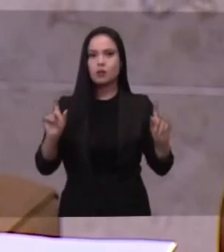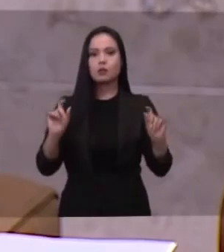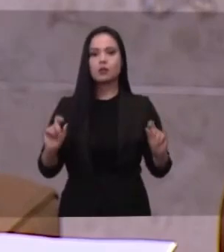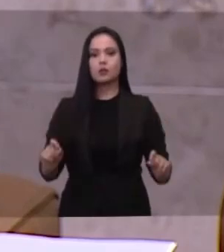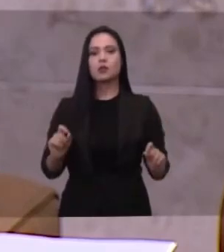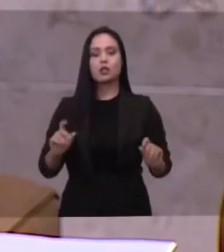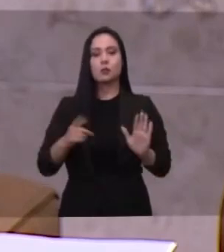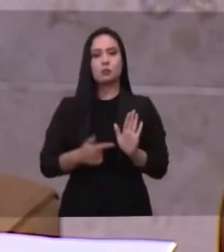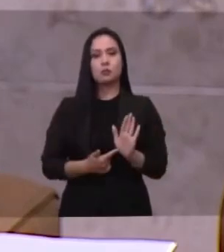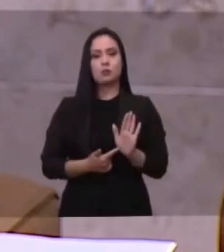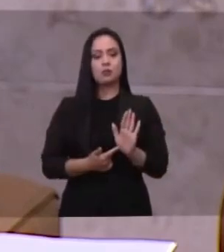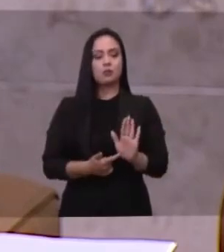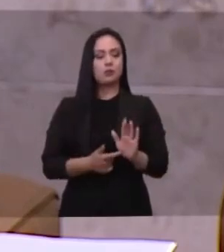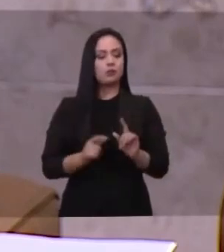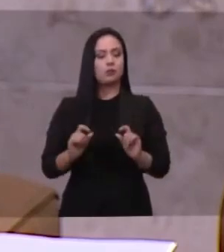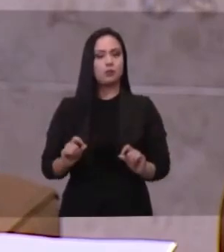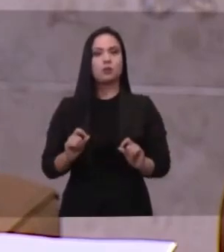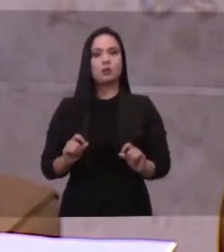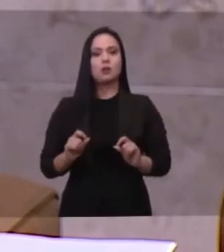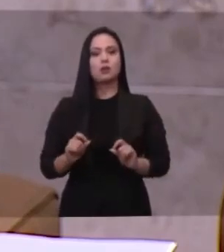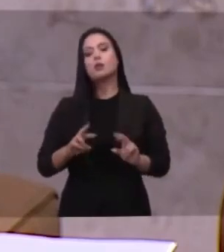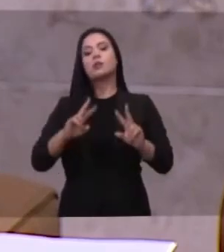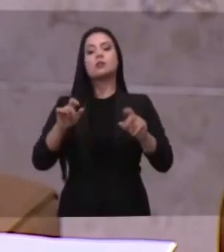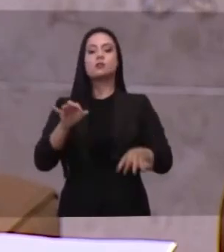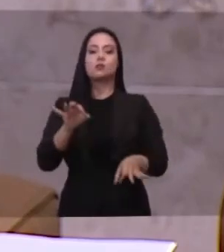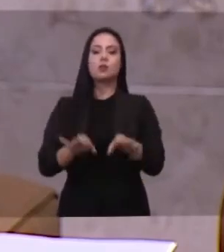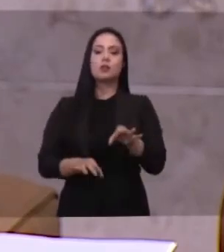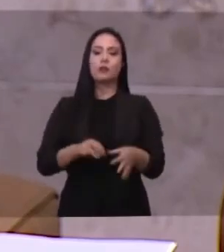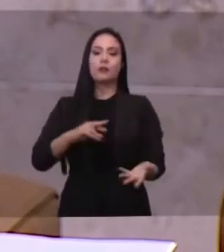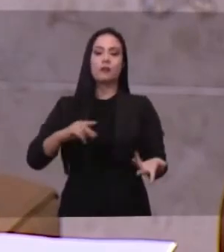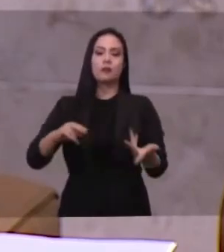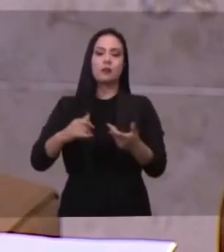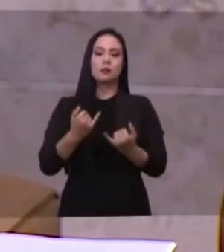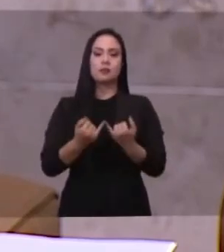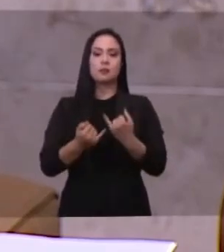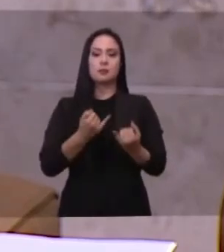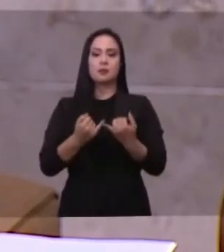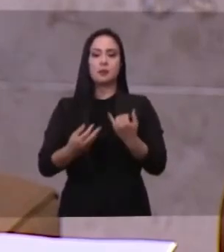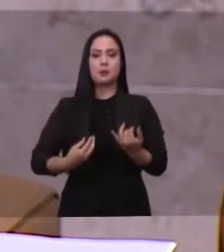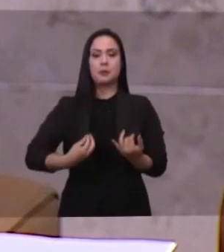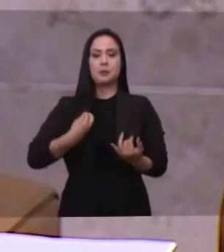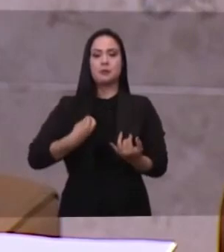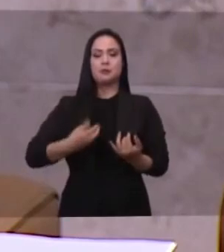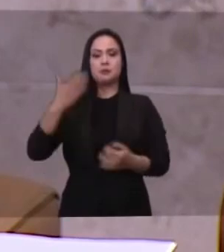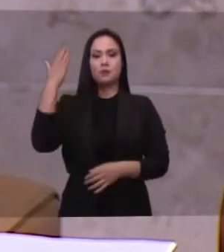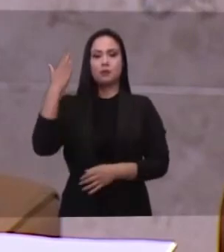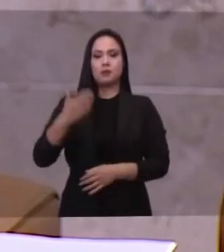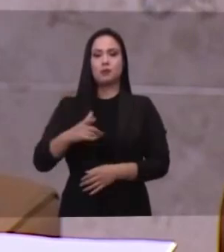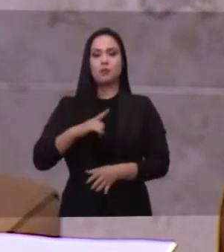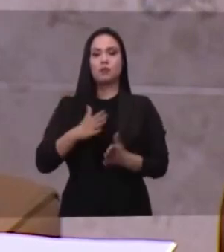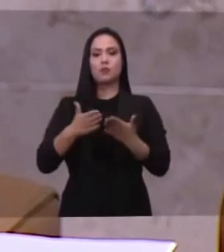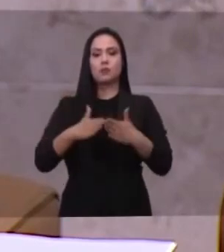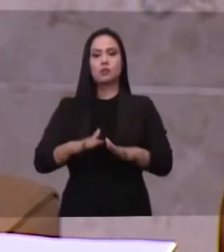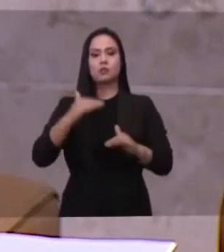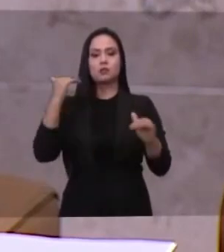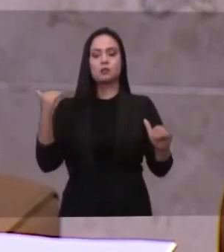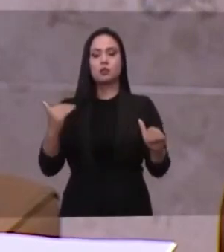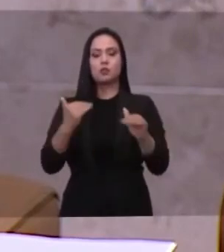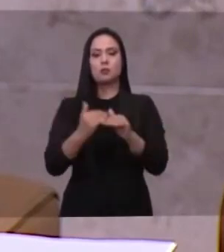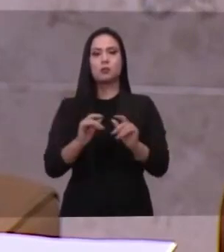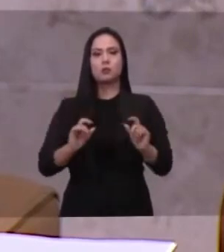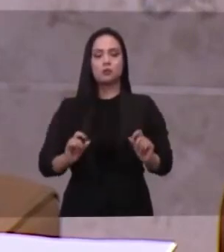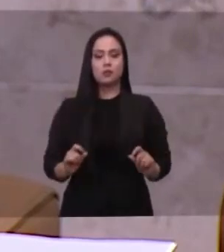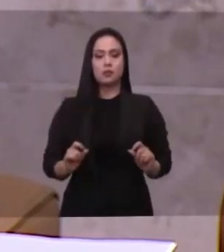ora postulada, questão jurídica que muito se assemelha dos presentes autos, firmando o entendimento de